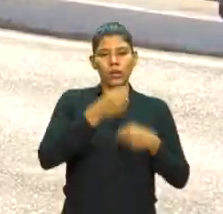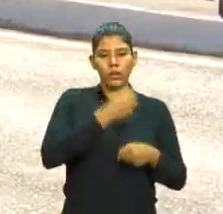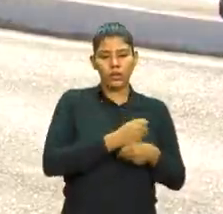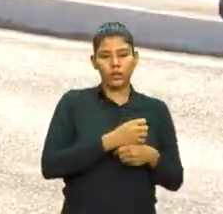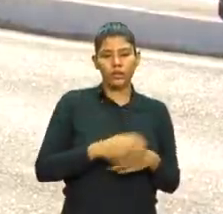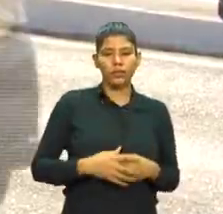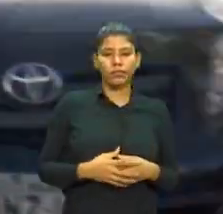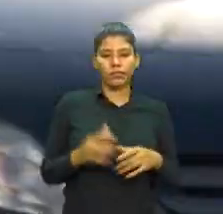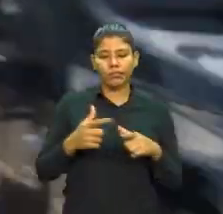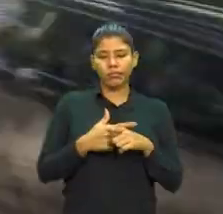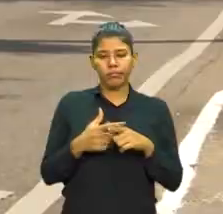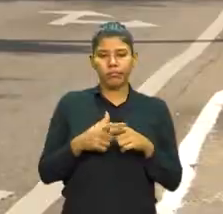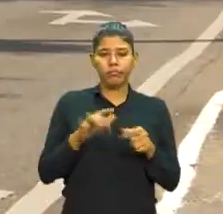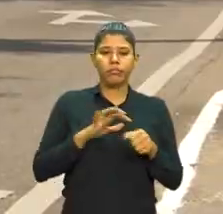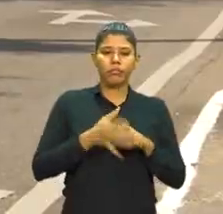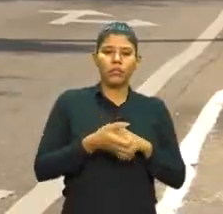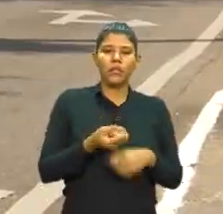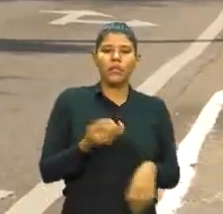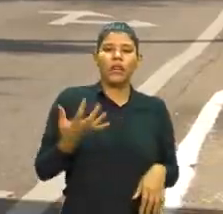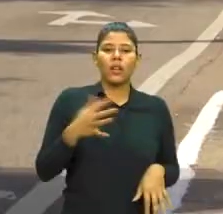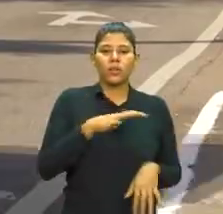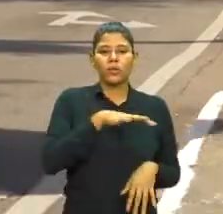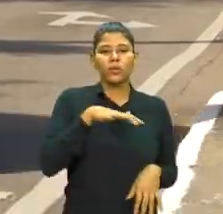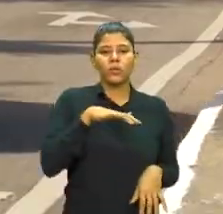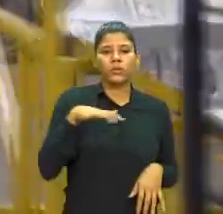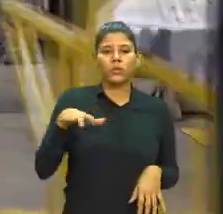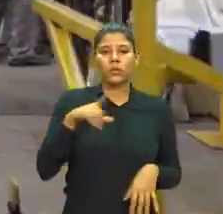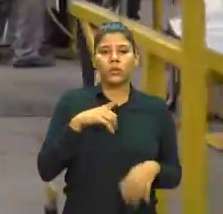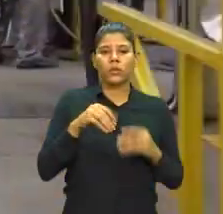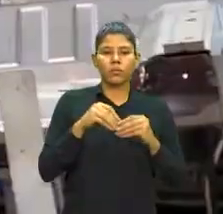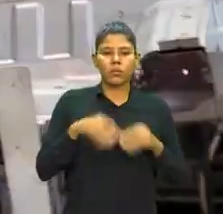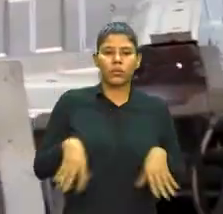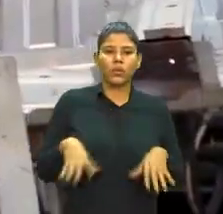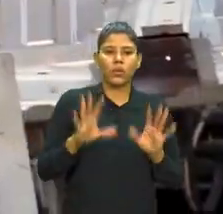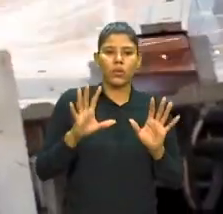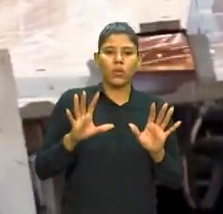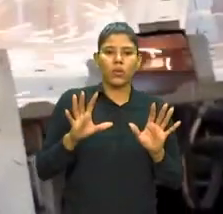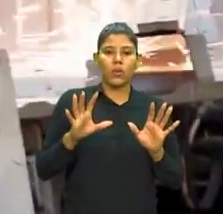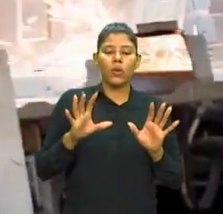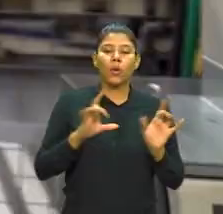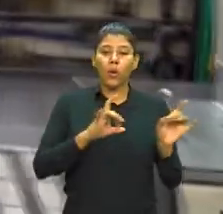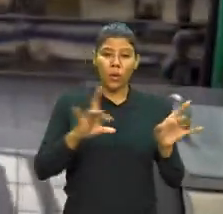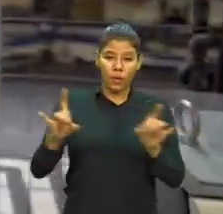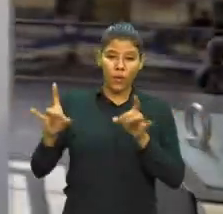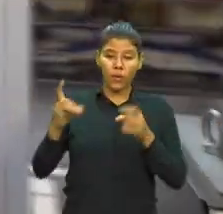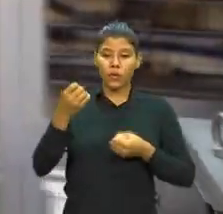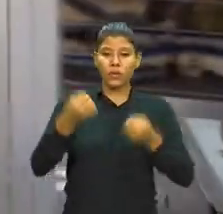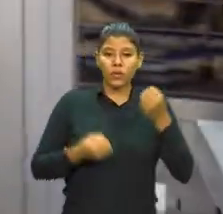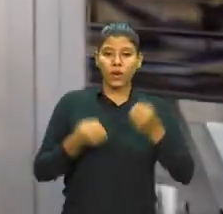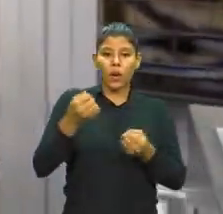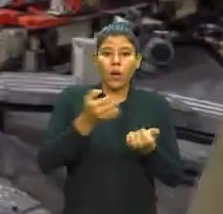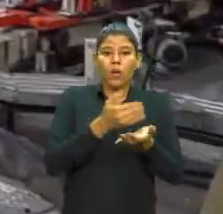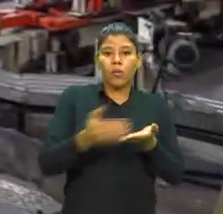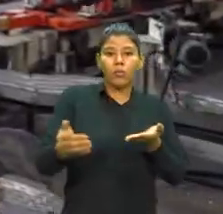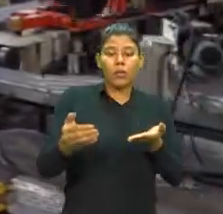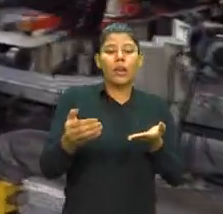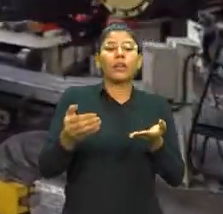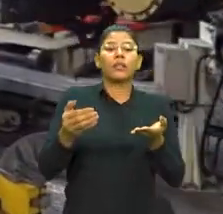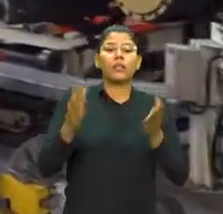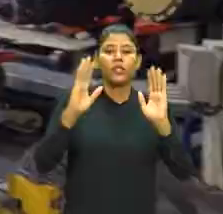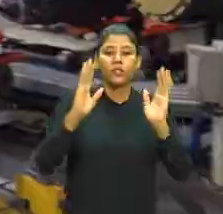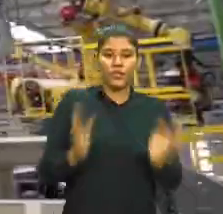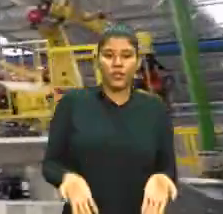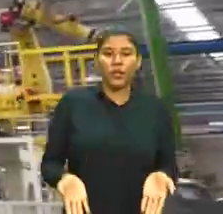vários setores foram afetados no comércio de carros o impacto já começa na produção de matériaprima das peças o que